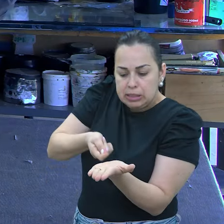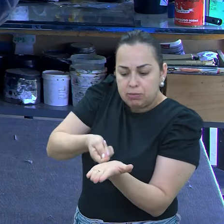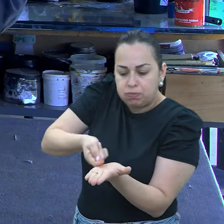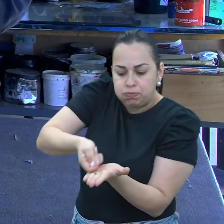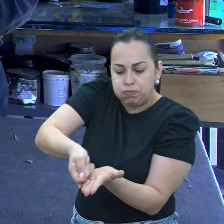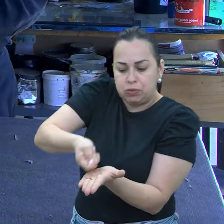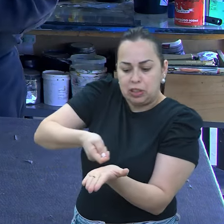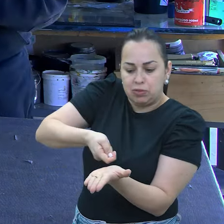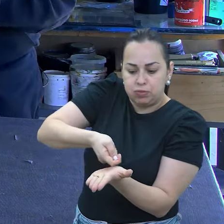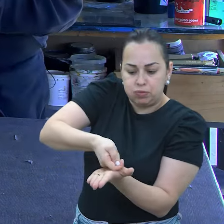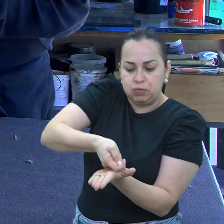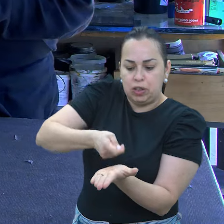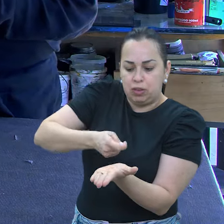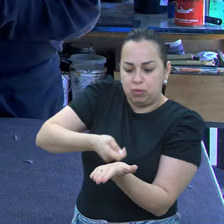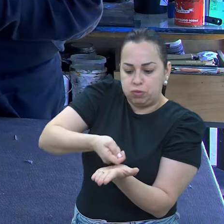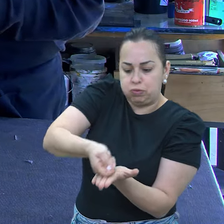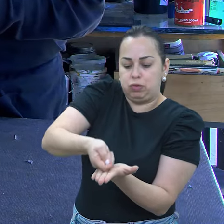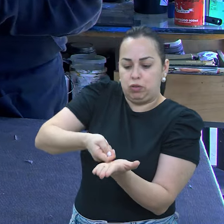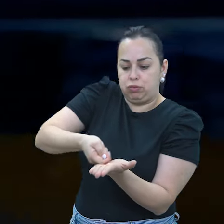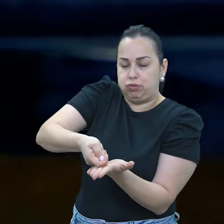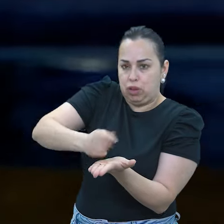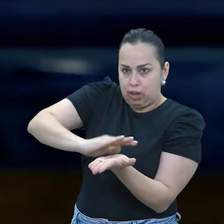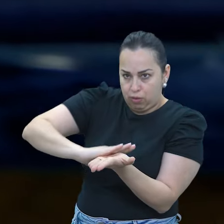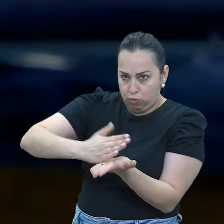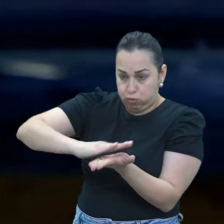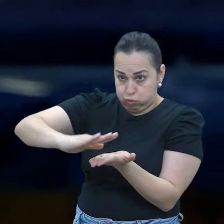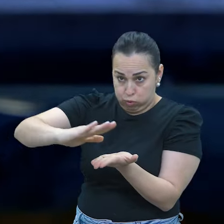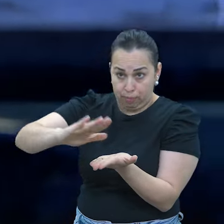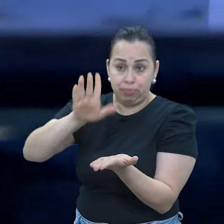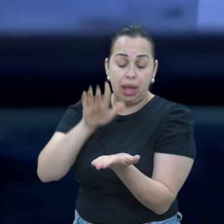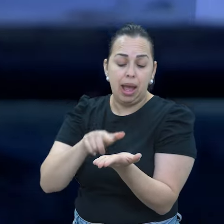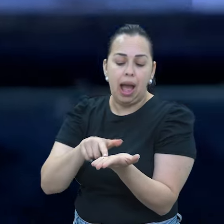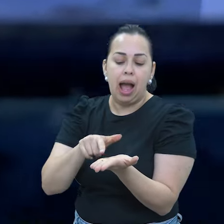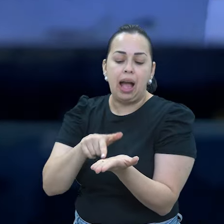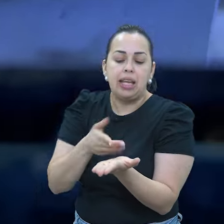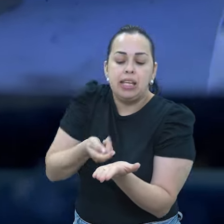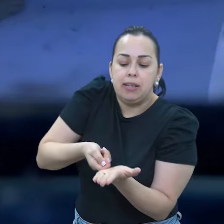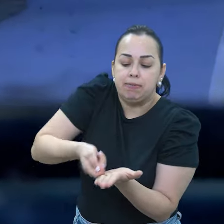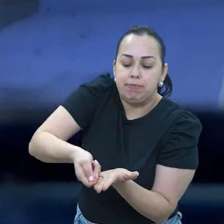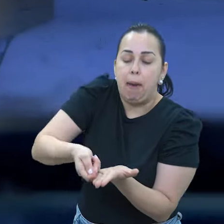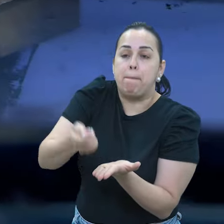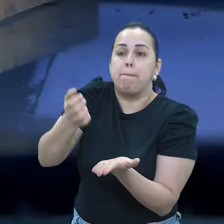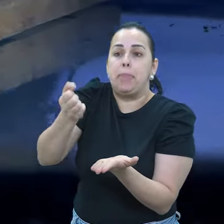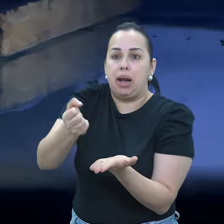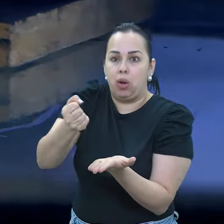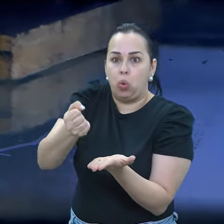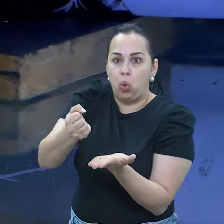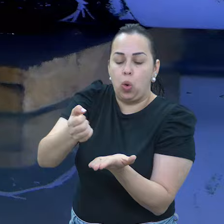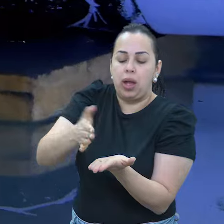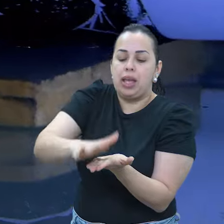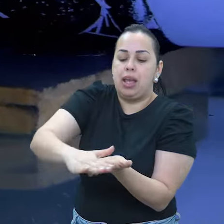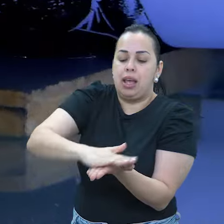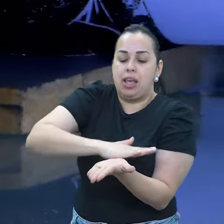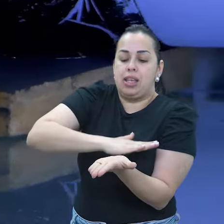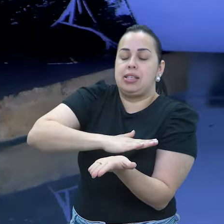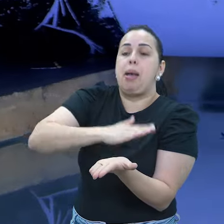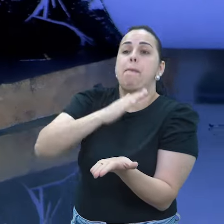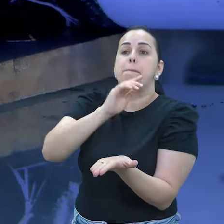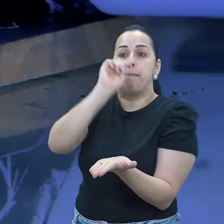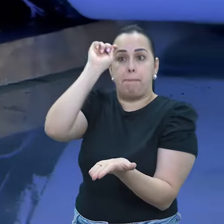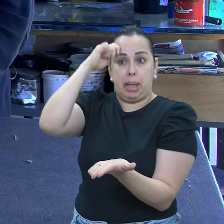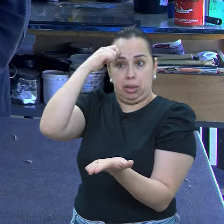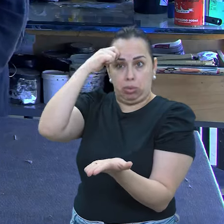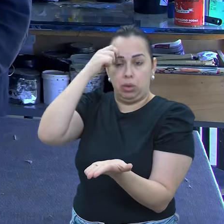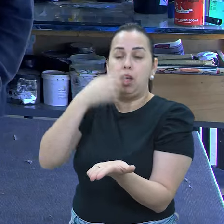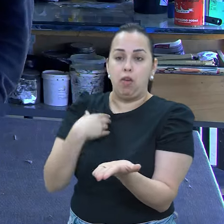placa, isso é o que vai ficar branco. E o que você não fez nada, que é a superfície da madeira, vai ficar preto, tá? Por isso que ela é de